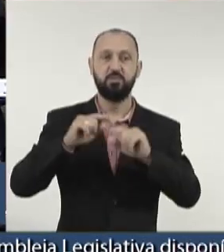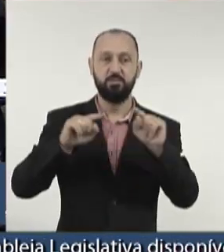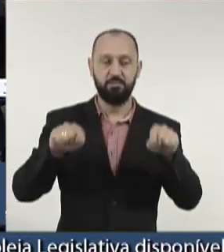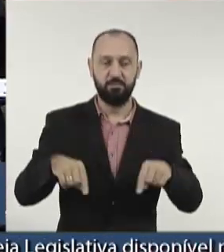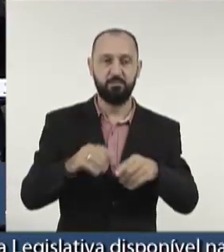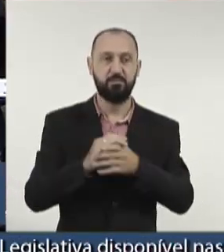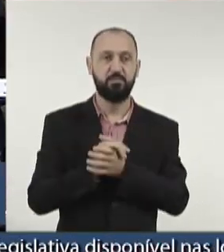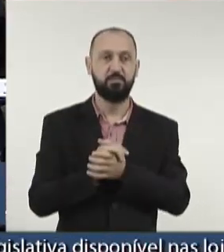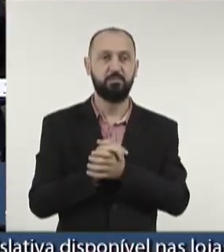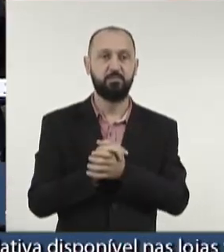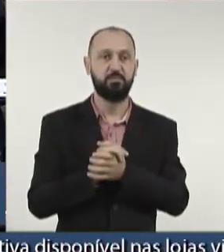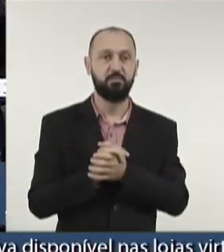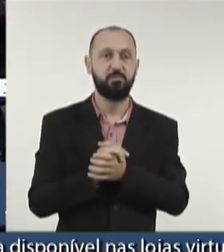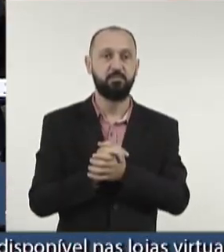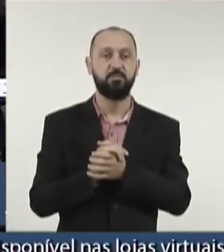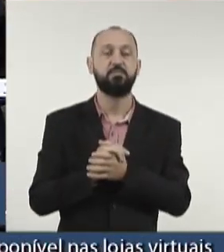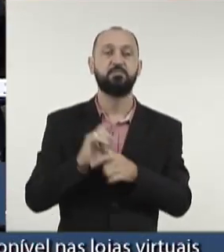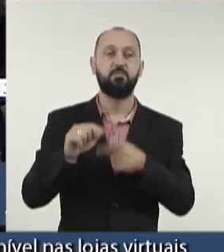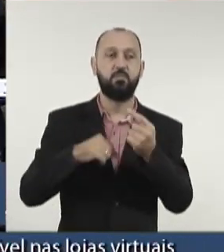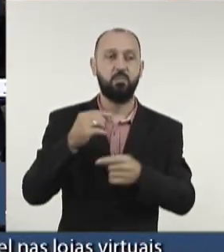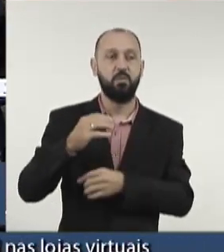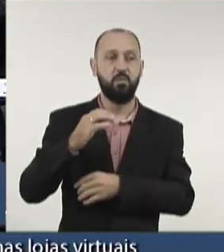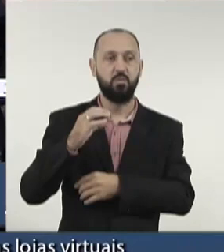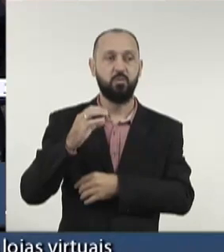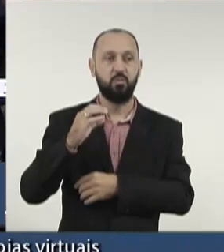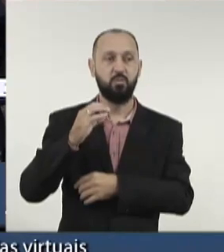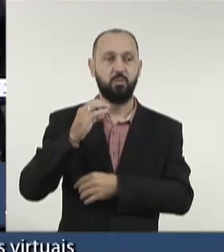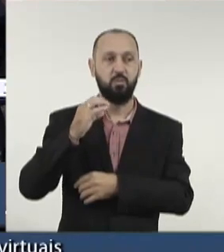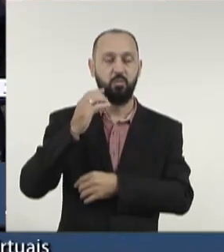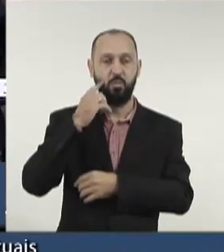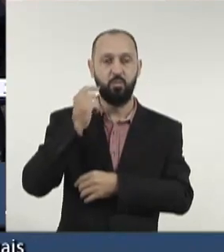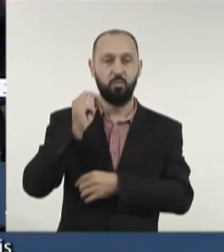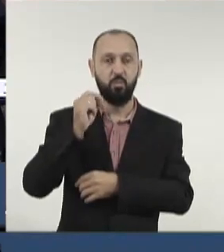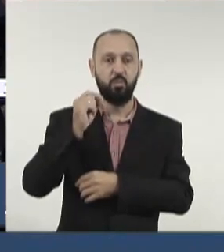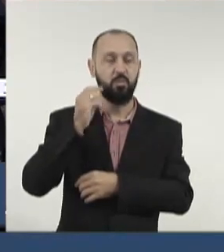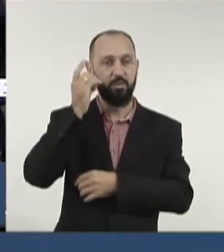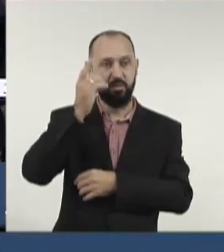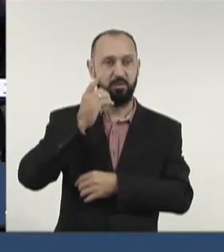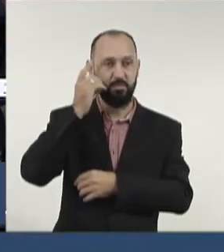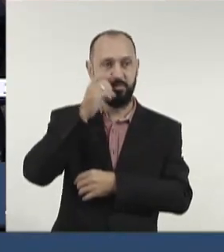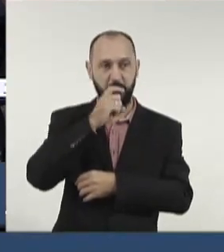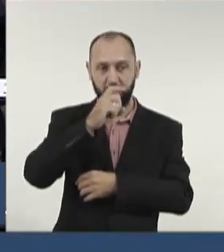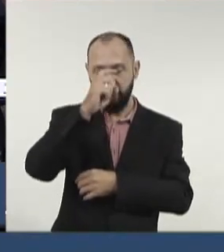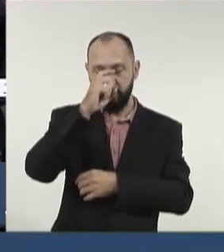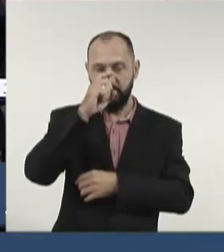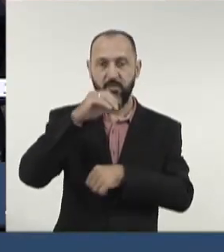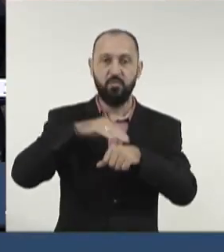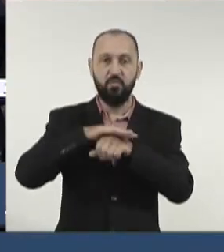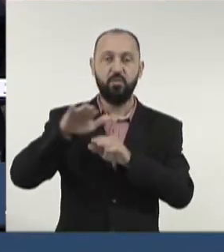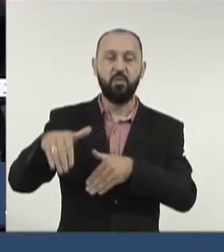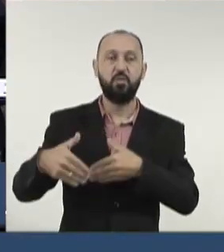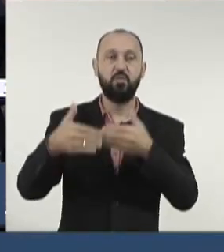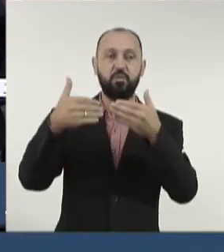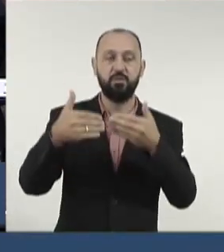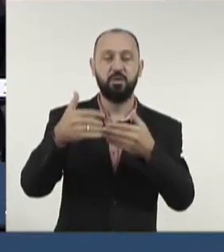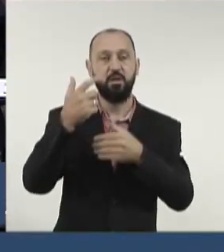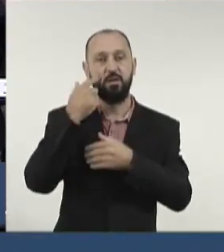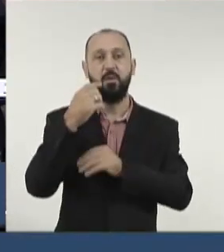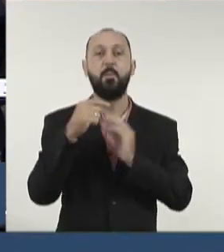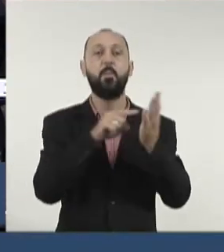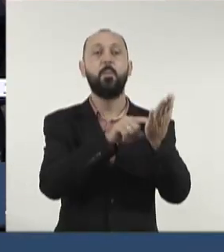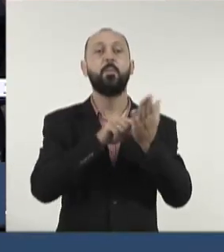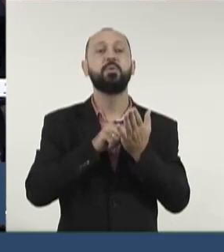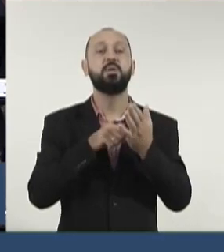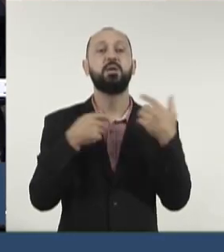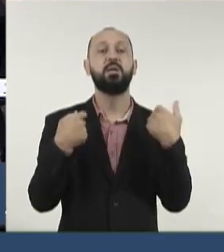depois que o deputado do PT, o Zeca, mudou de ideia, vieram conversar conosco e